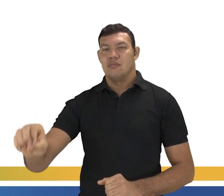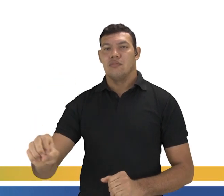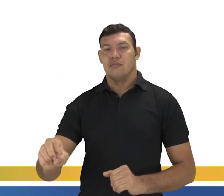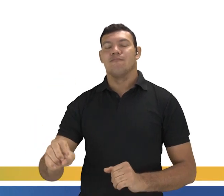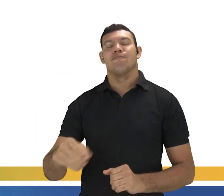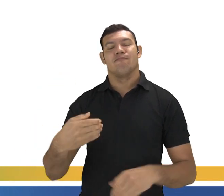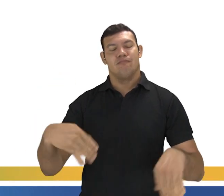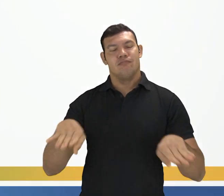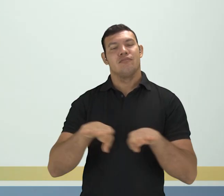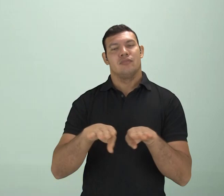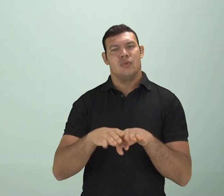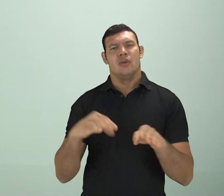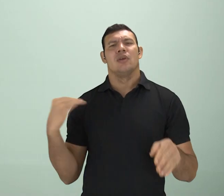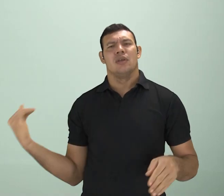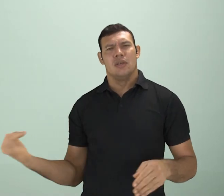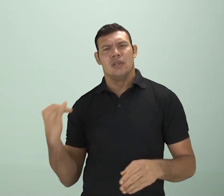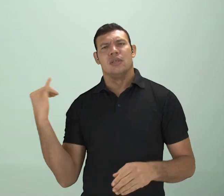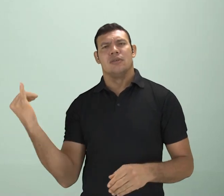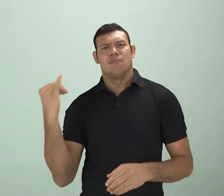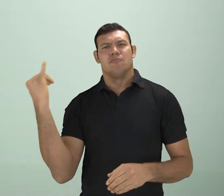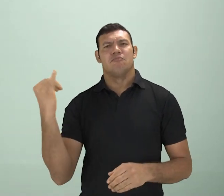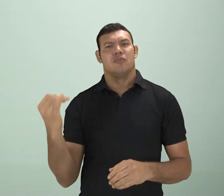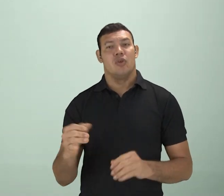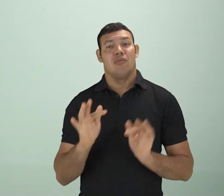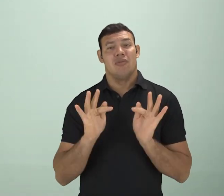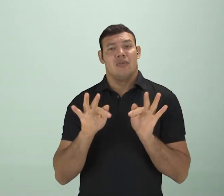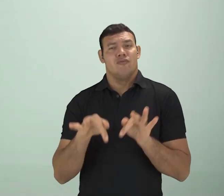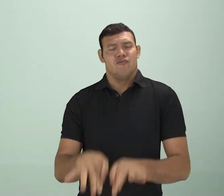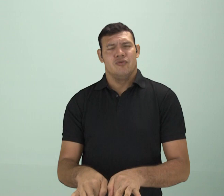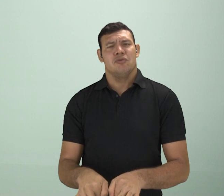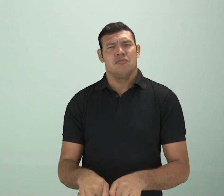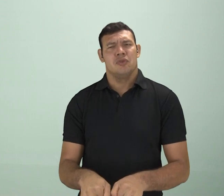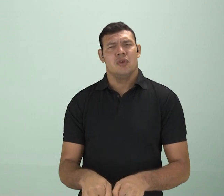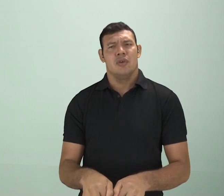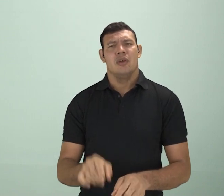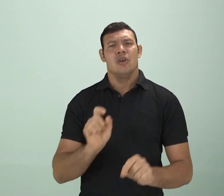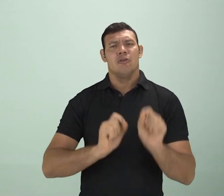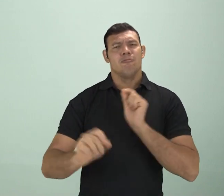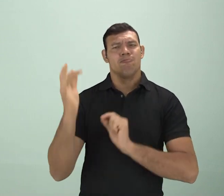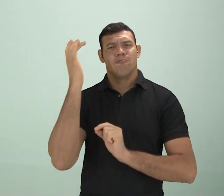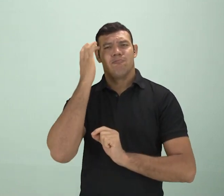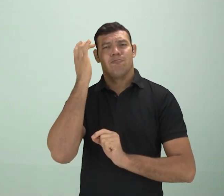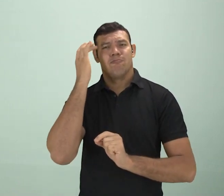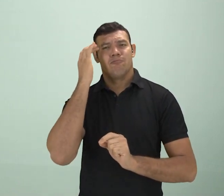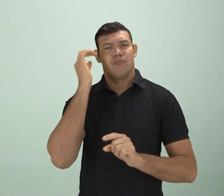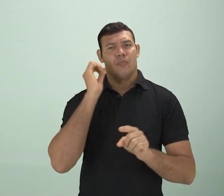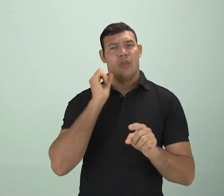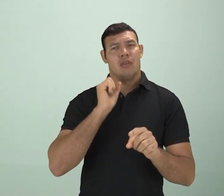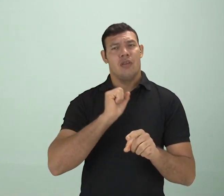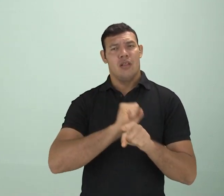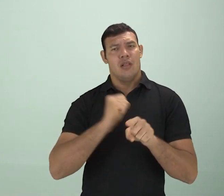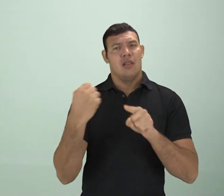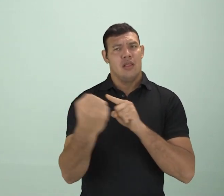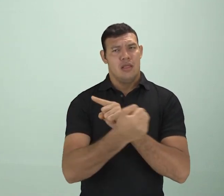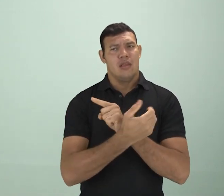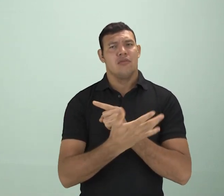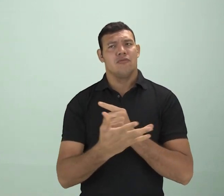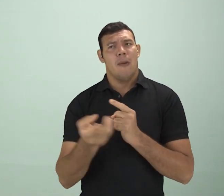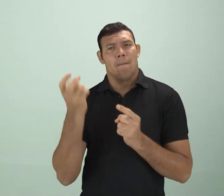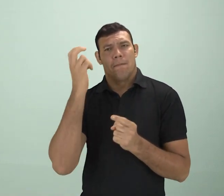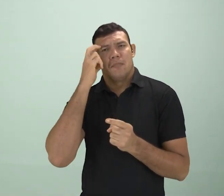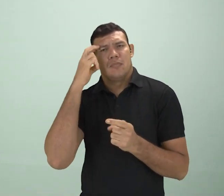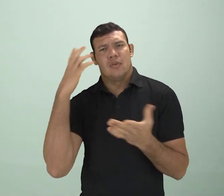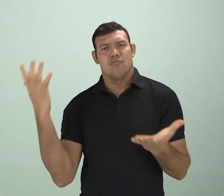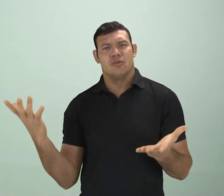dissertativo argumentativo, que deve, ao final, apresentar uma proposta de intervenção, uma medida